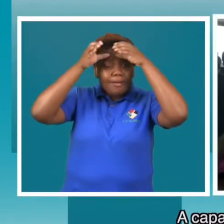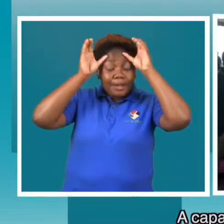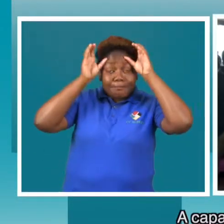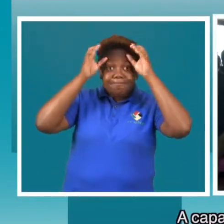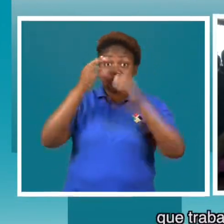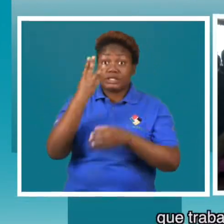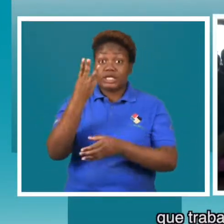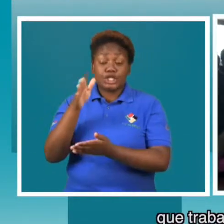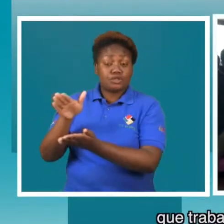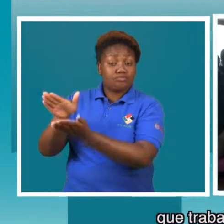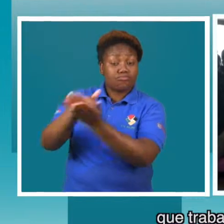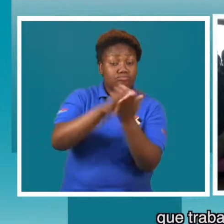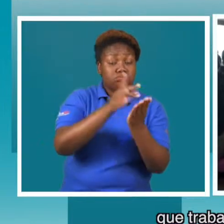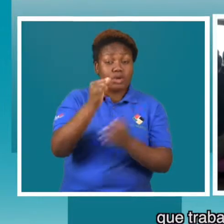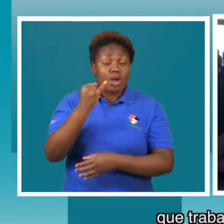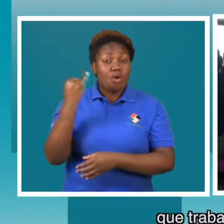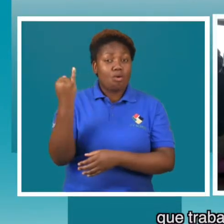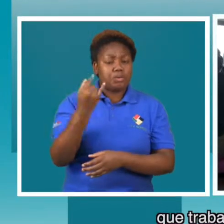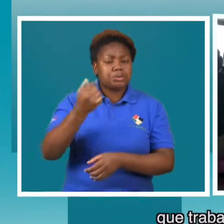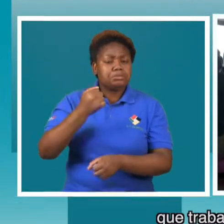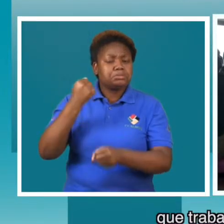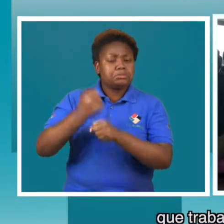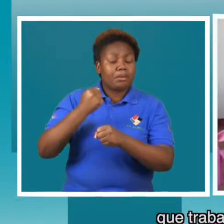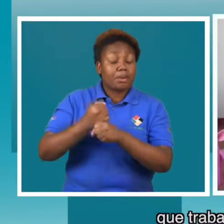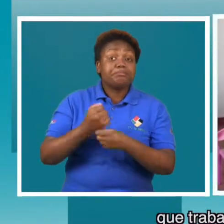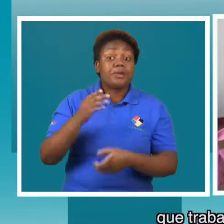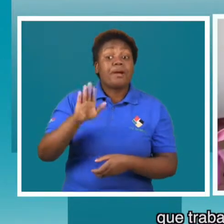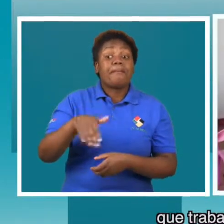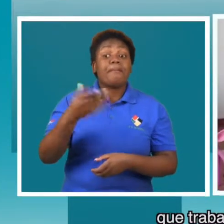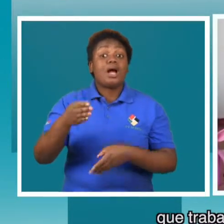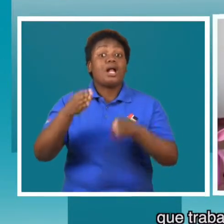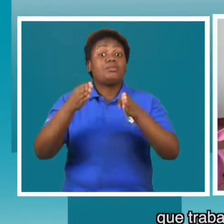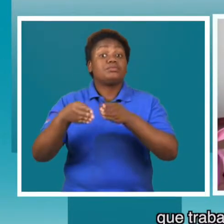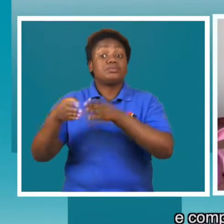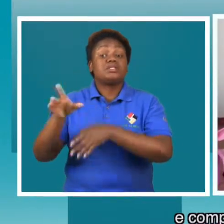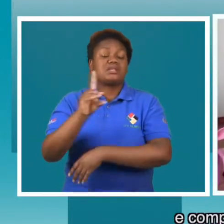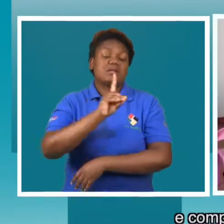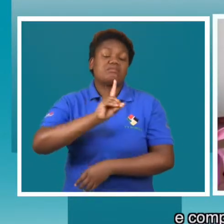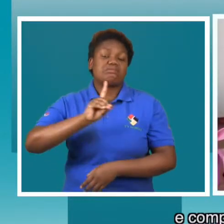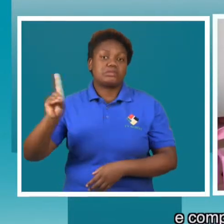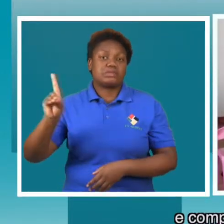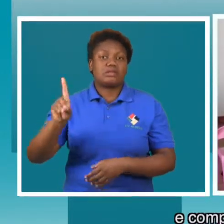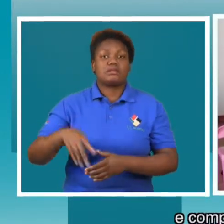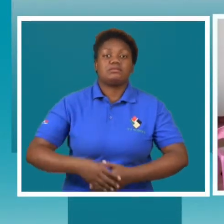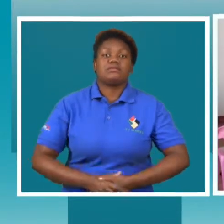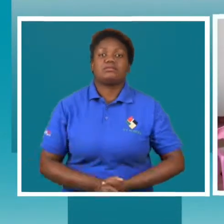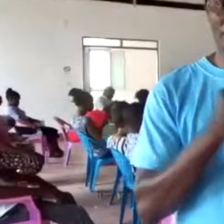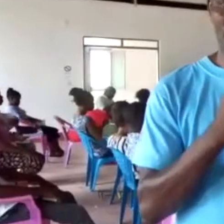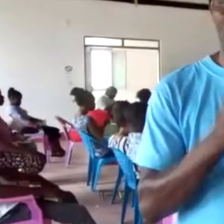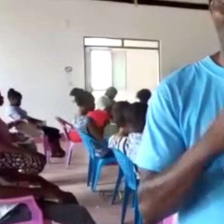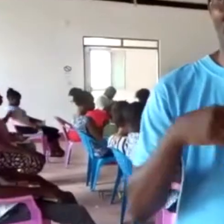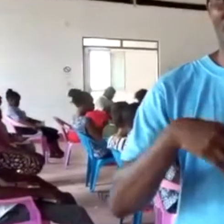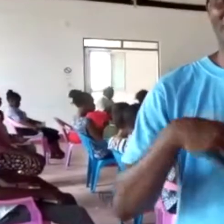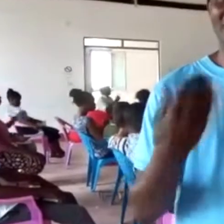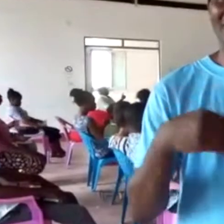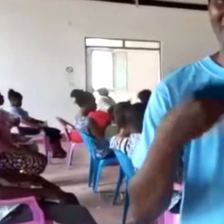instituições que trabalham em prol da sua competência em saber. E como liderar duas fases.